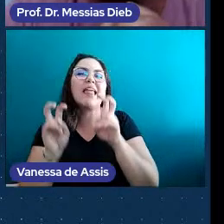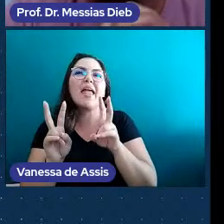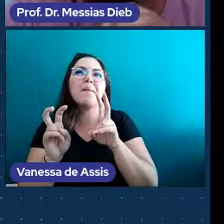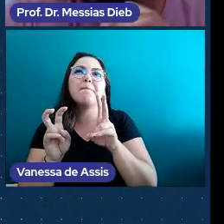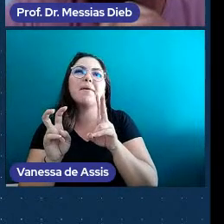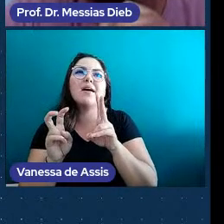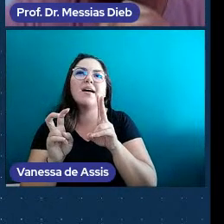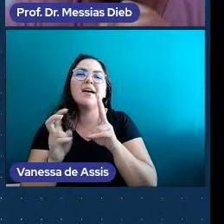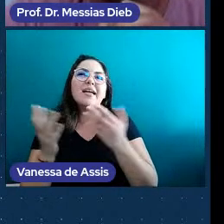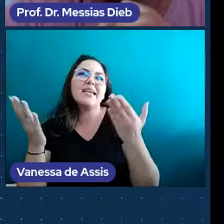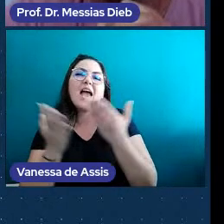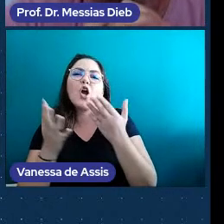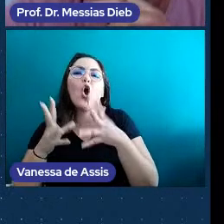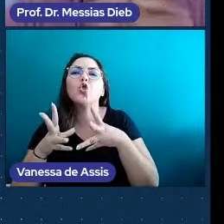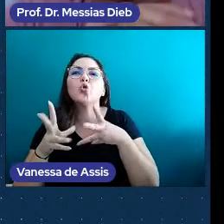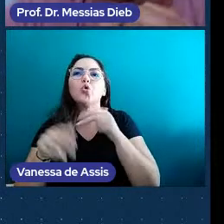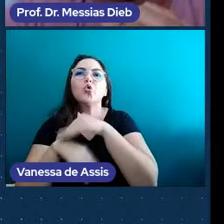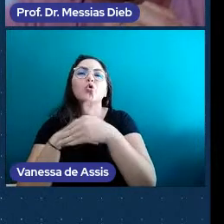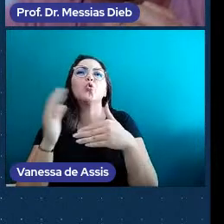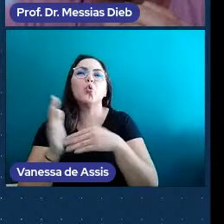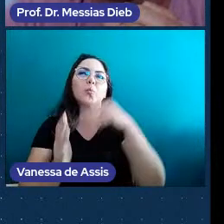porque está na moda, né?